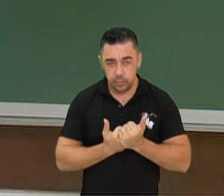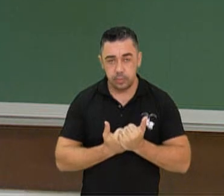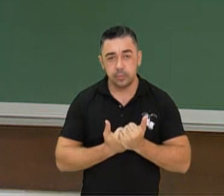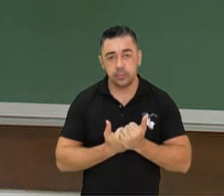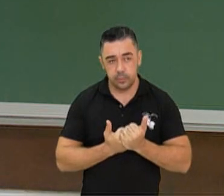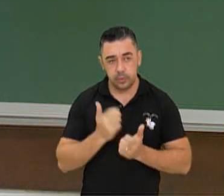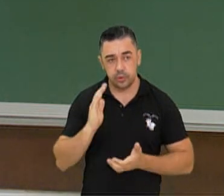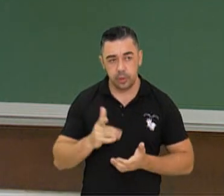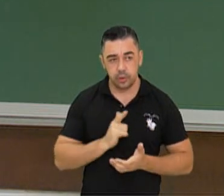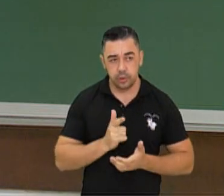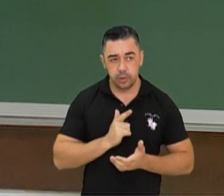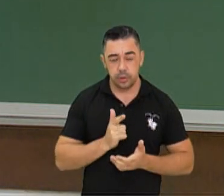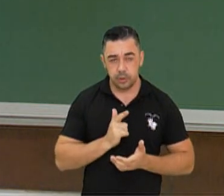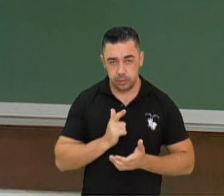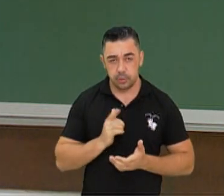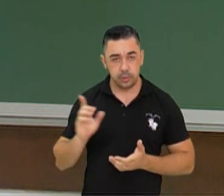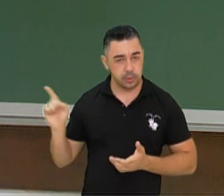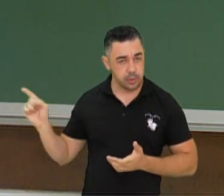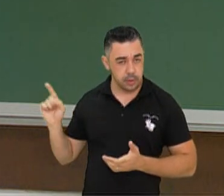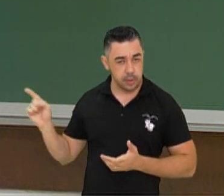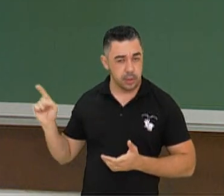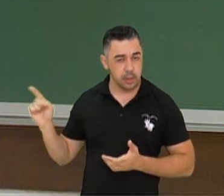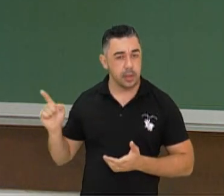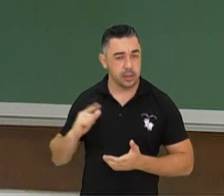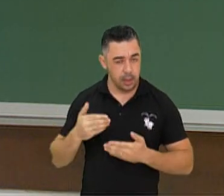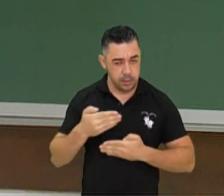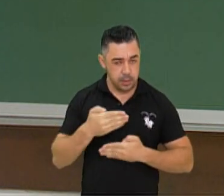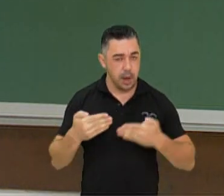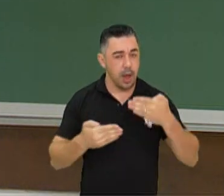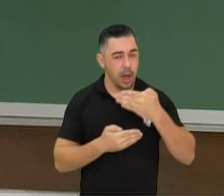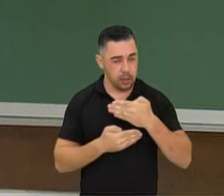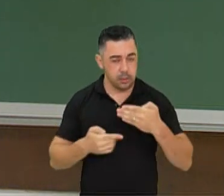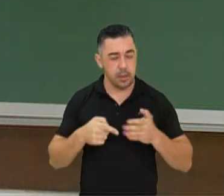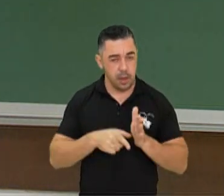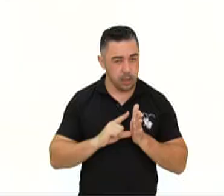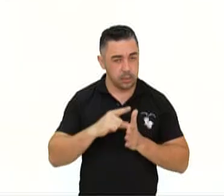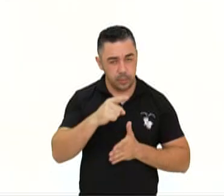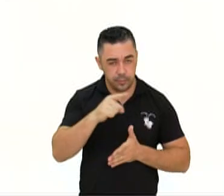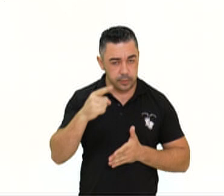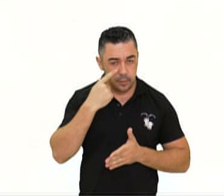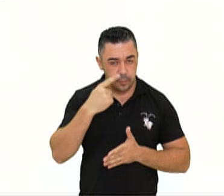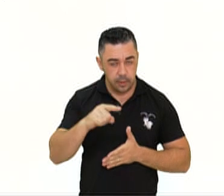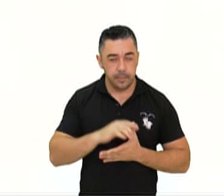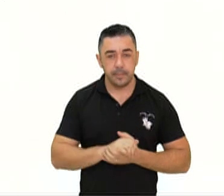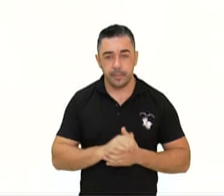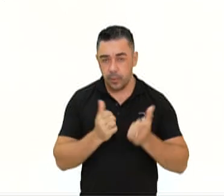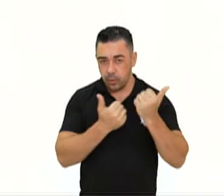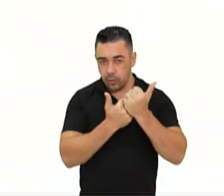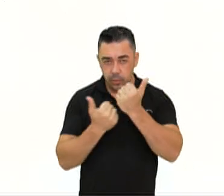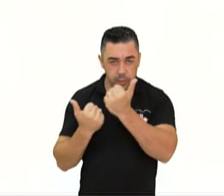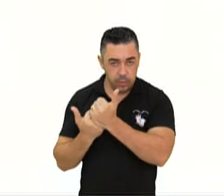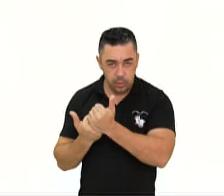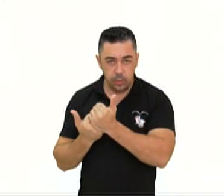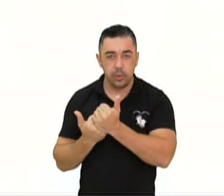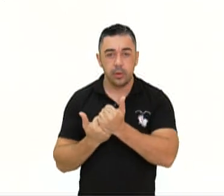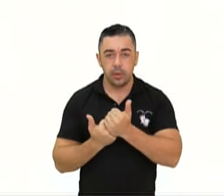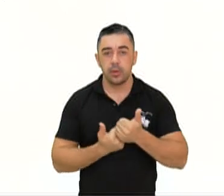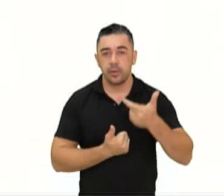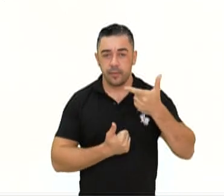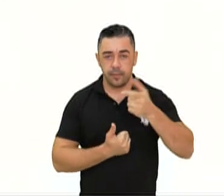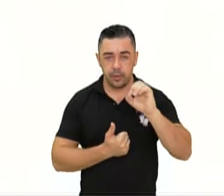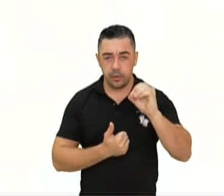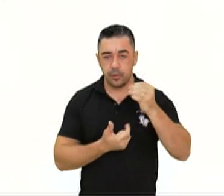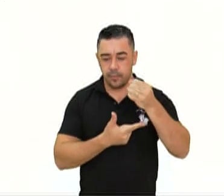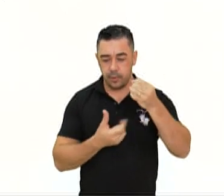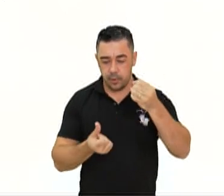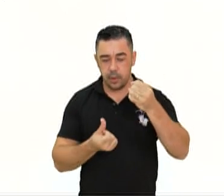dados que eu já tinha. Essa figura, estão alguns slides anteriores também para ficar para vocês. Então, substituir o raio maior e o raio